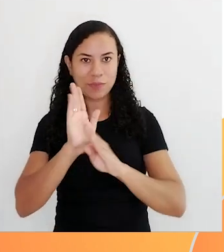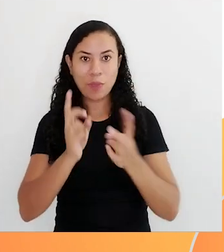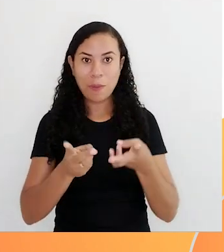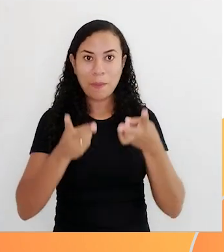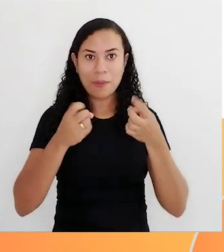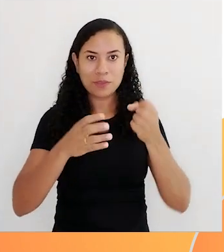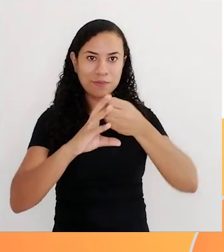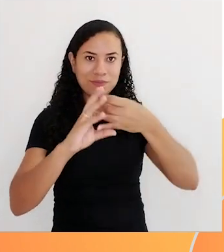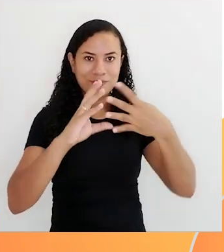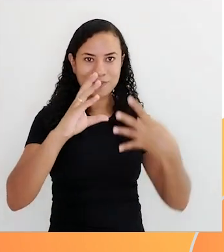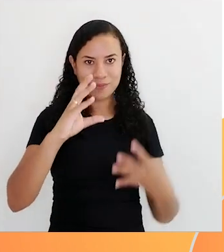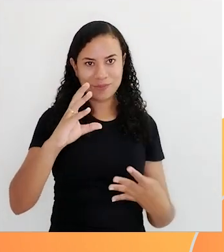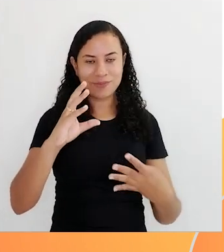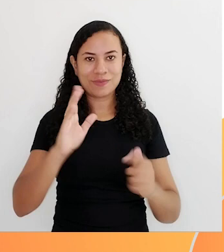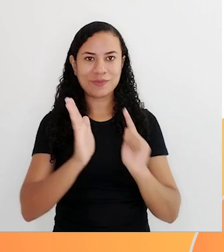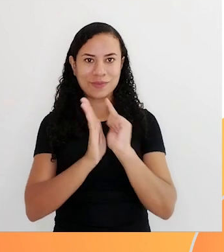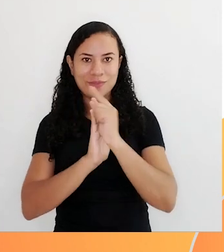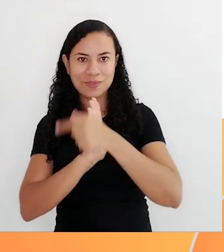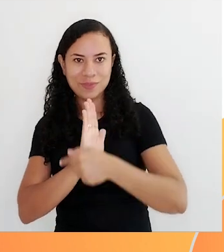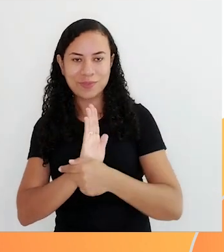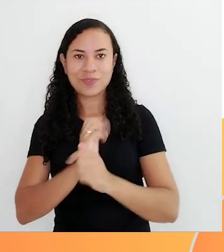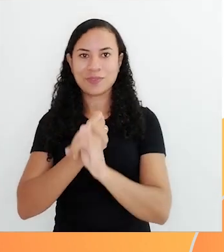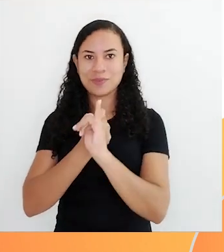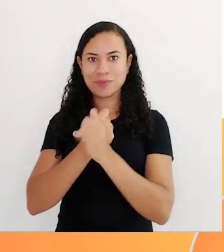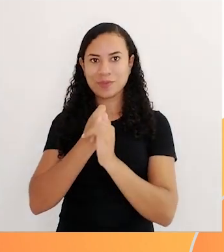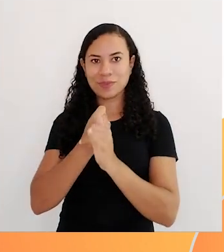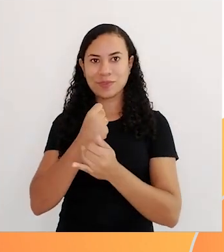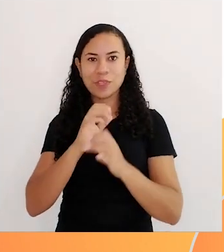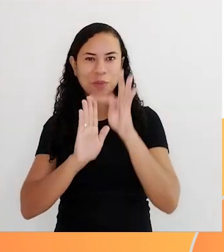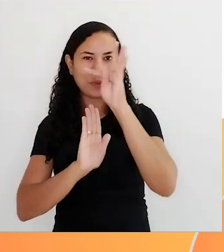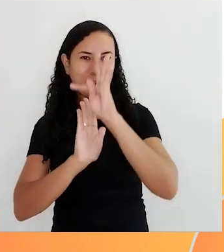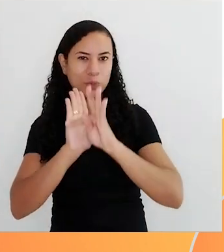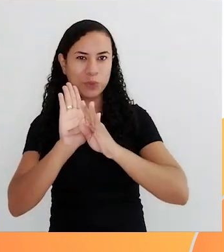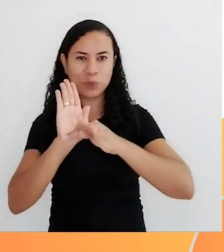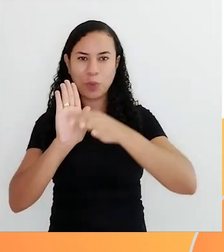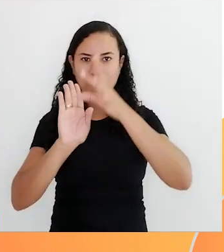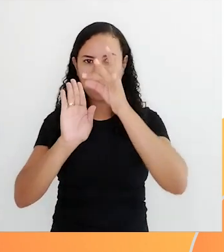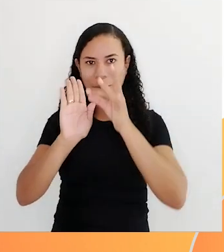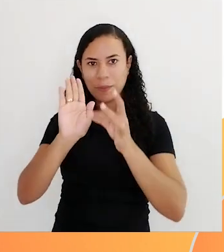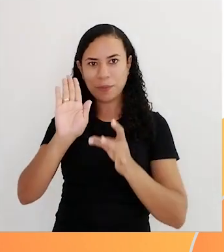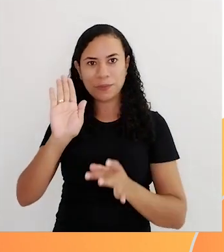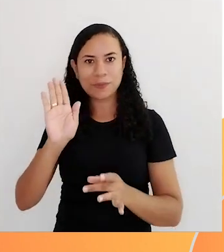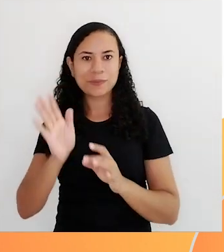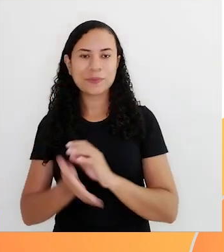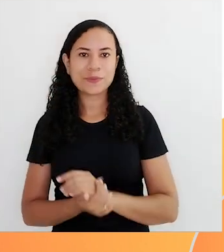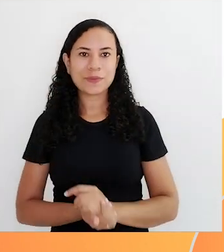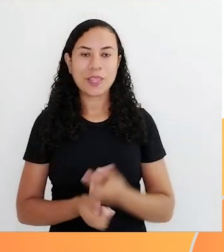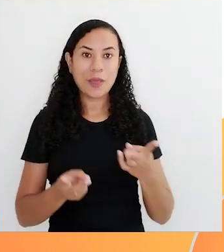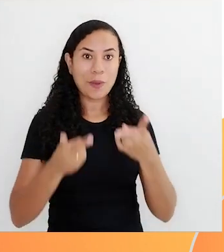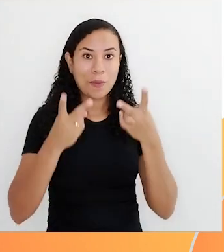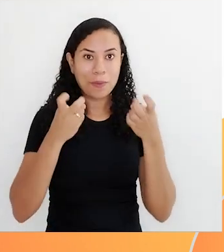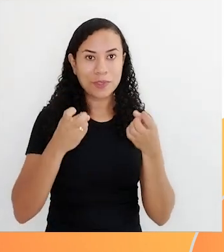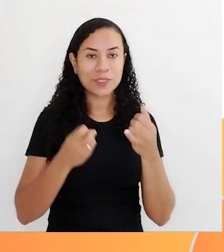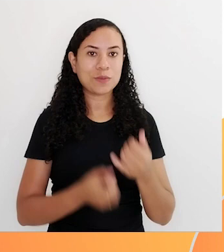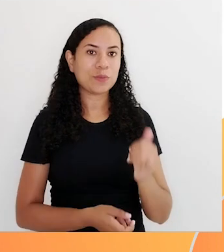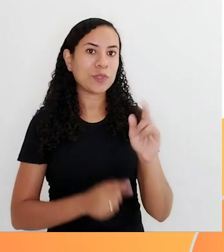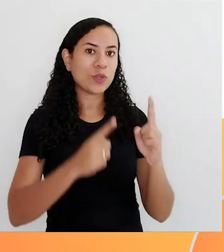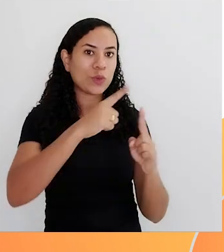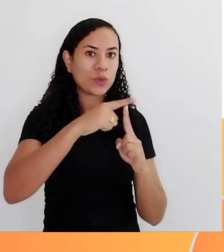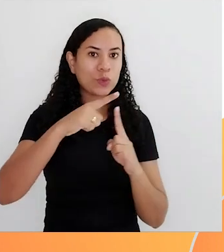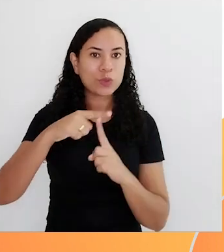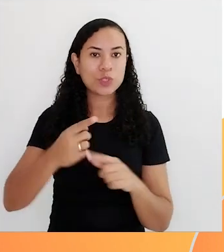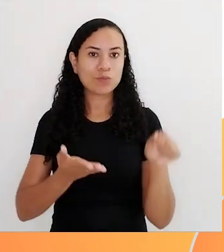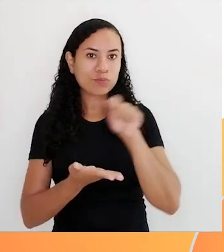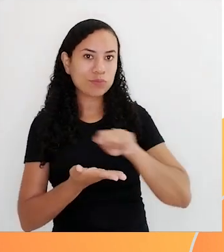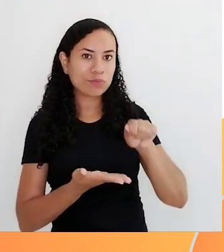as características do gênero crônica ao longo da narrativa. Identificar o estilo de escrita